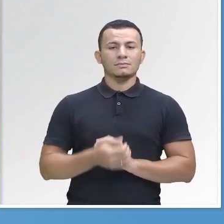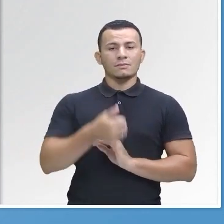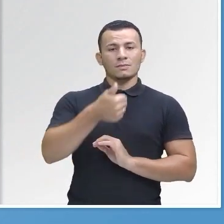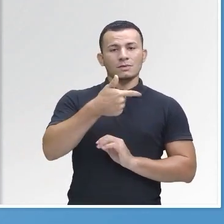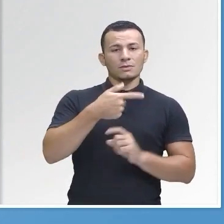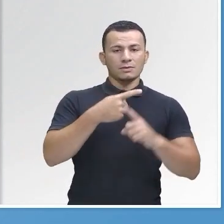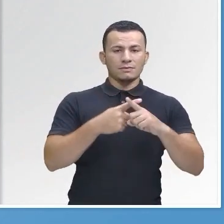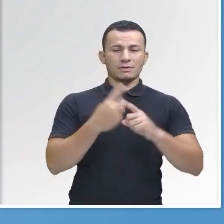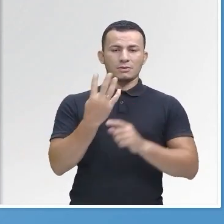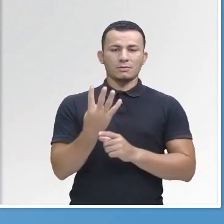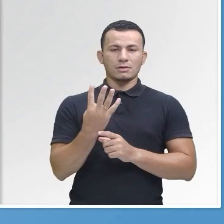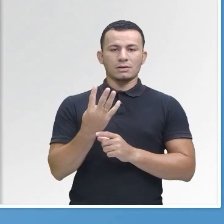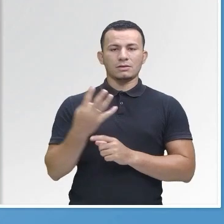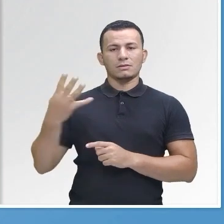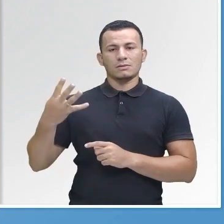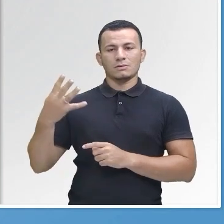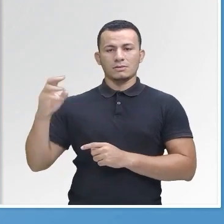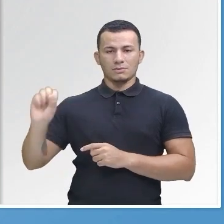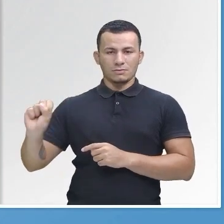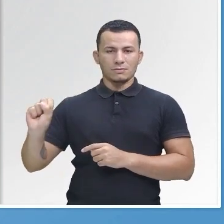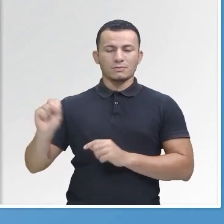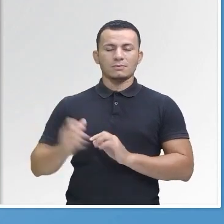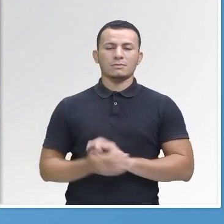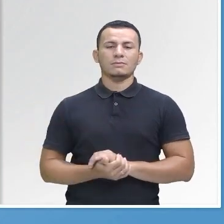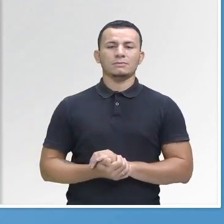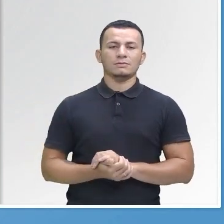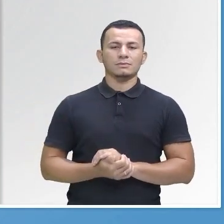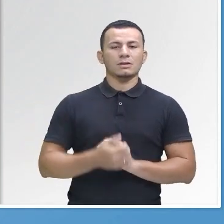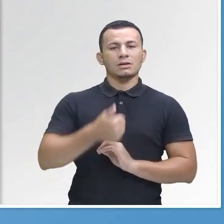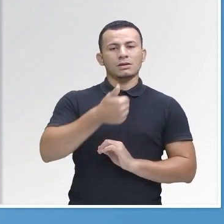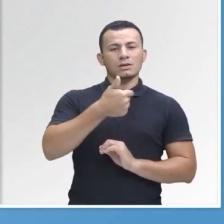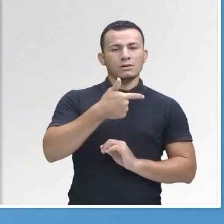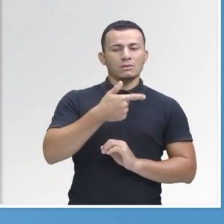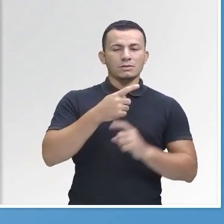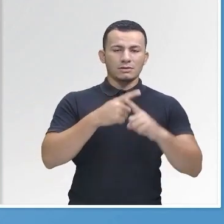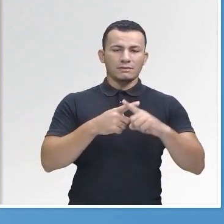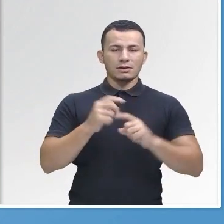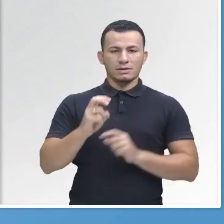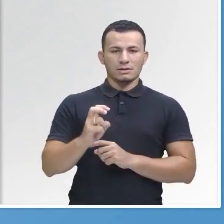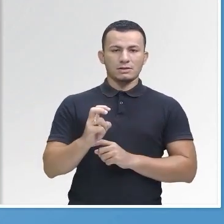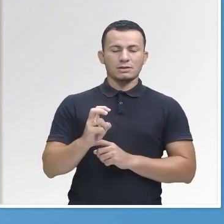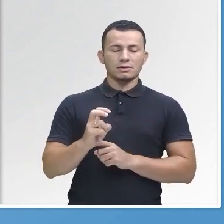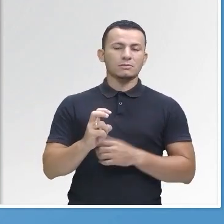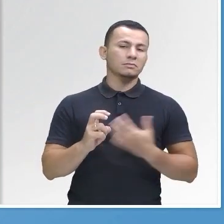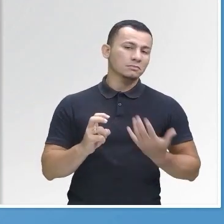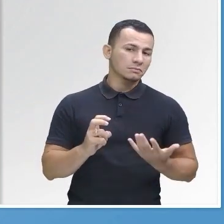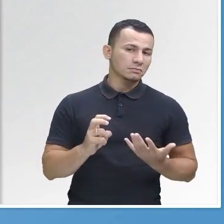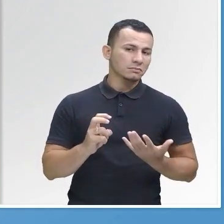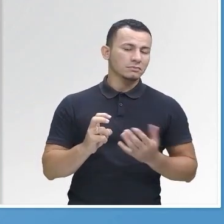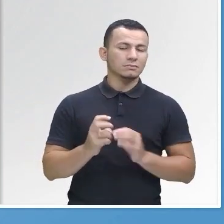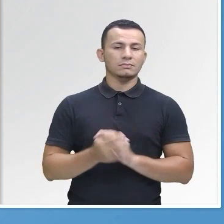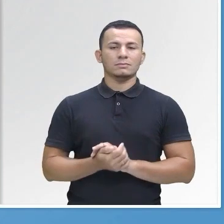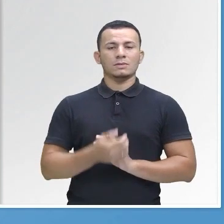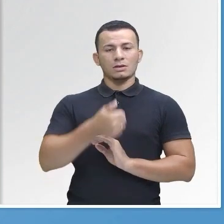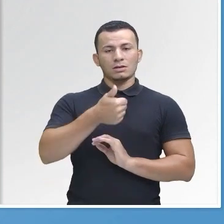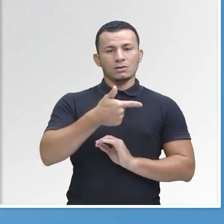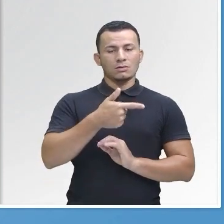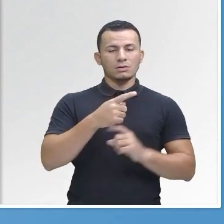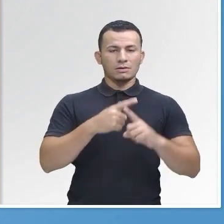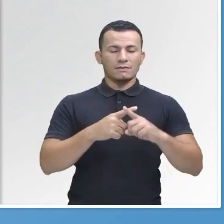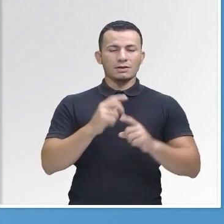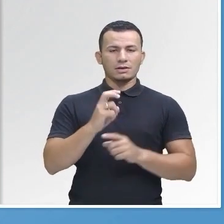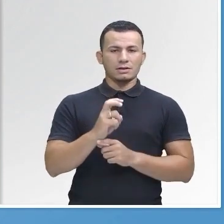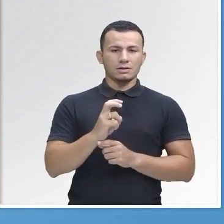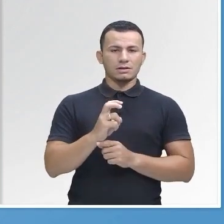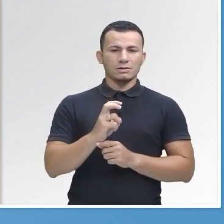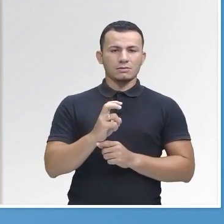vezes 4, 48. 12 vezes 5. Quanto é 12 vezes 5, professor? Eu acho que é 60.